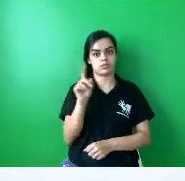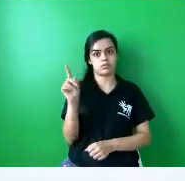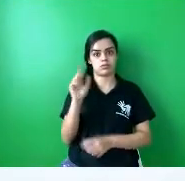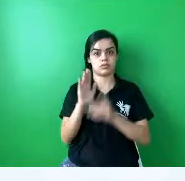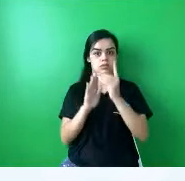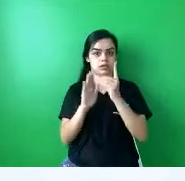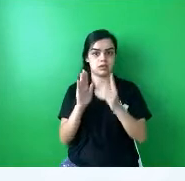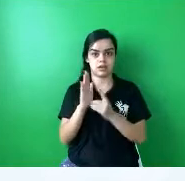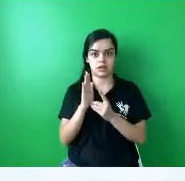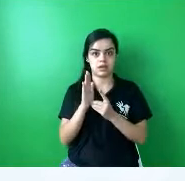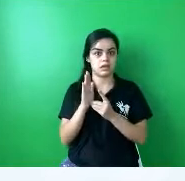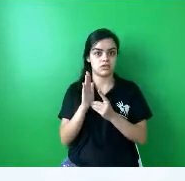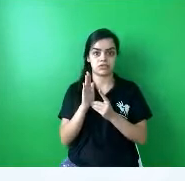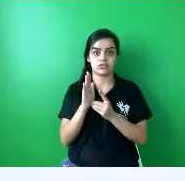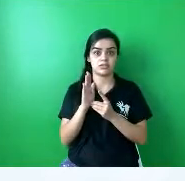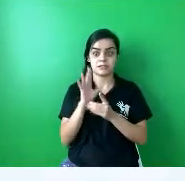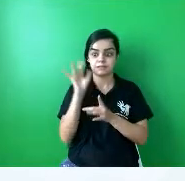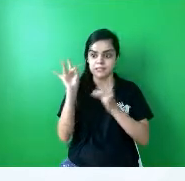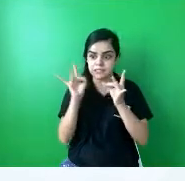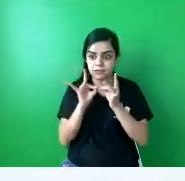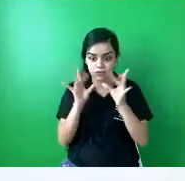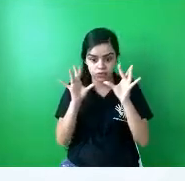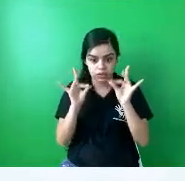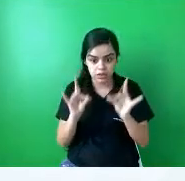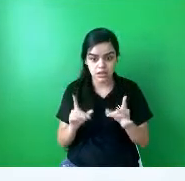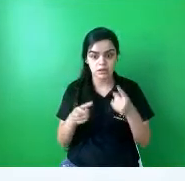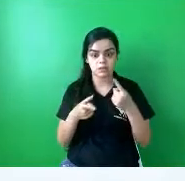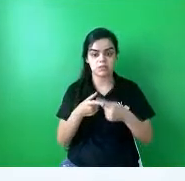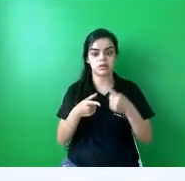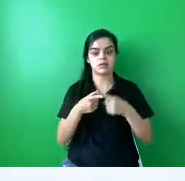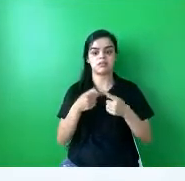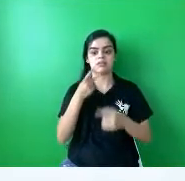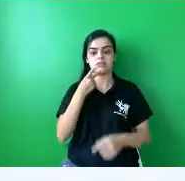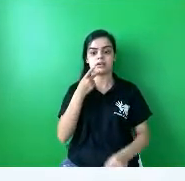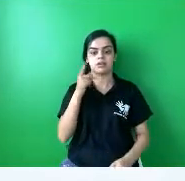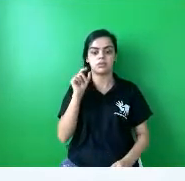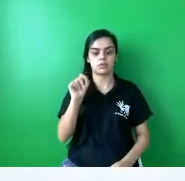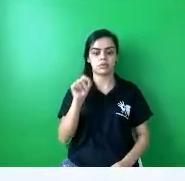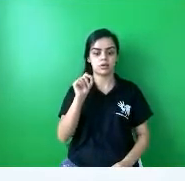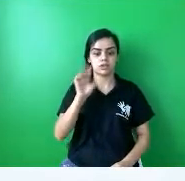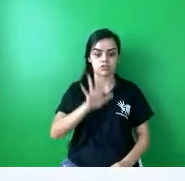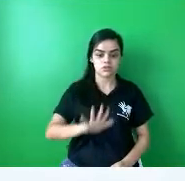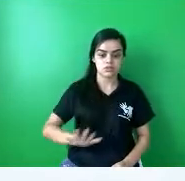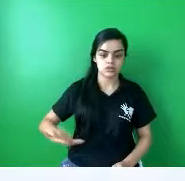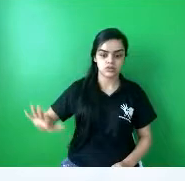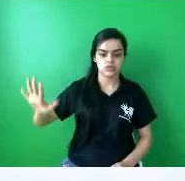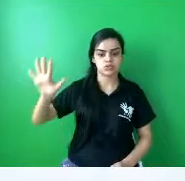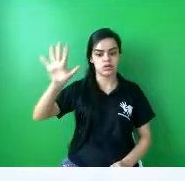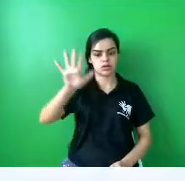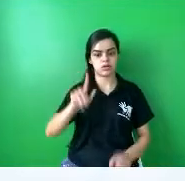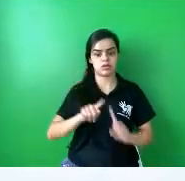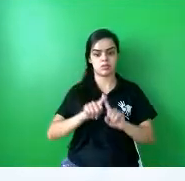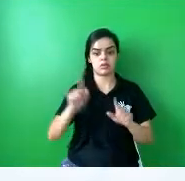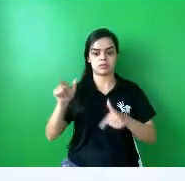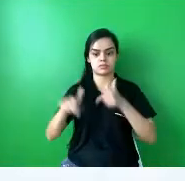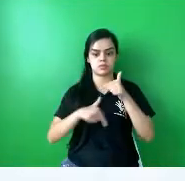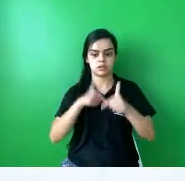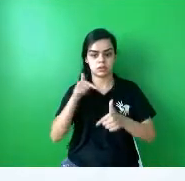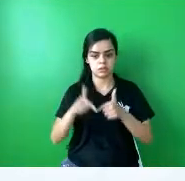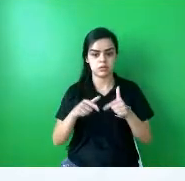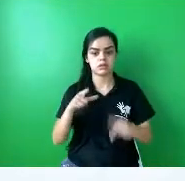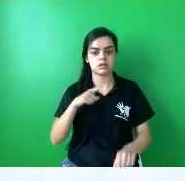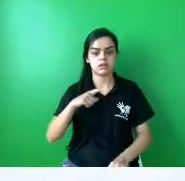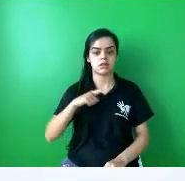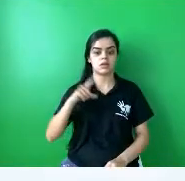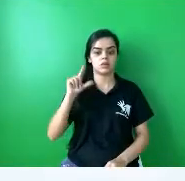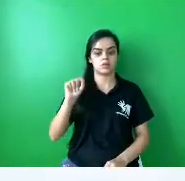decreto ele não trata especificamente disso, porque tem outros decretos que falam mais da questão geral, né? Mas o trabalhador ele vai ter sim